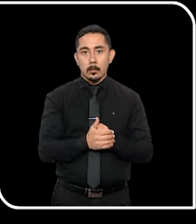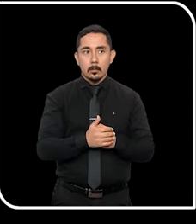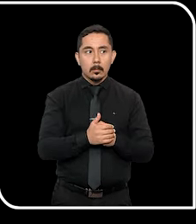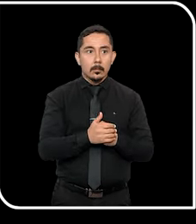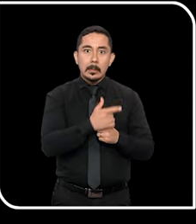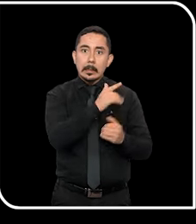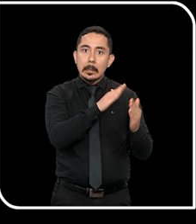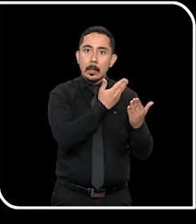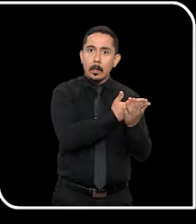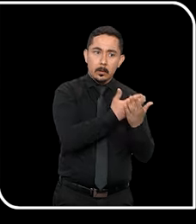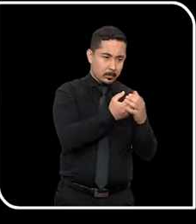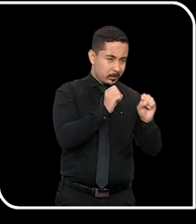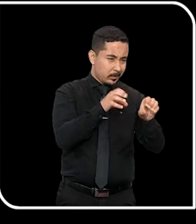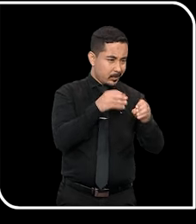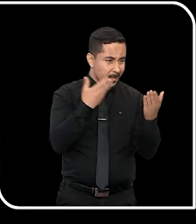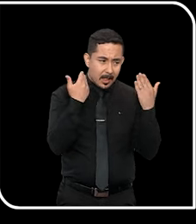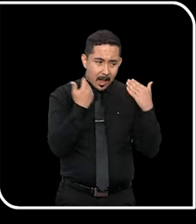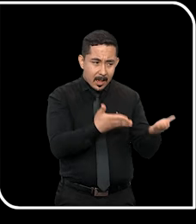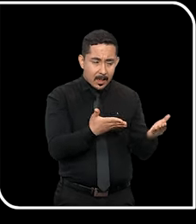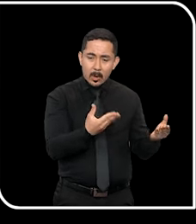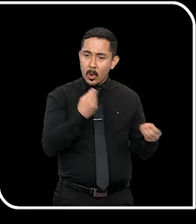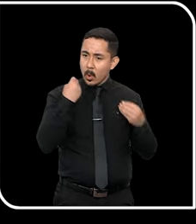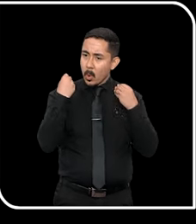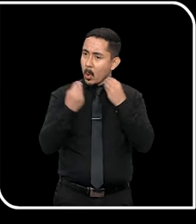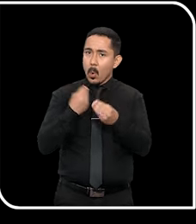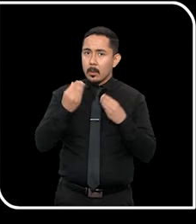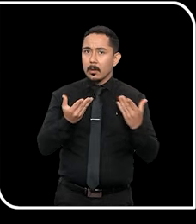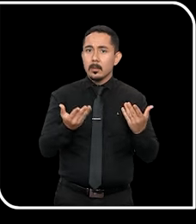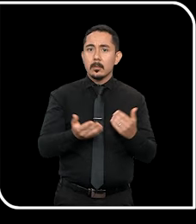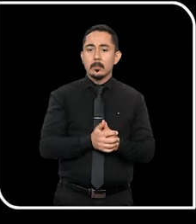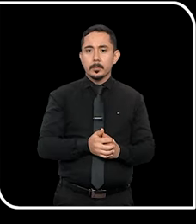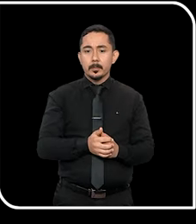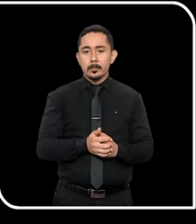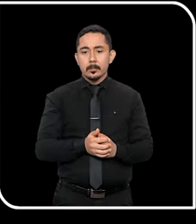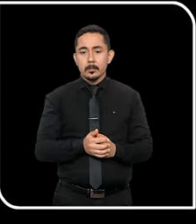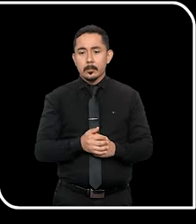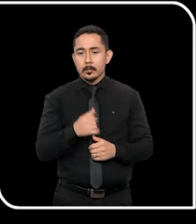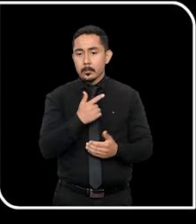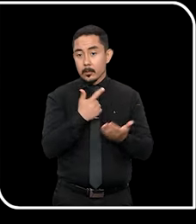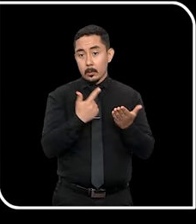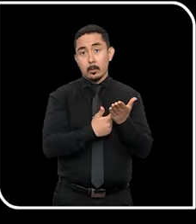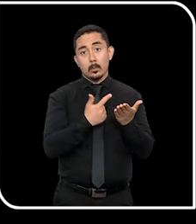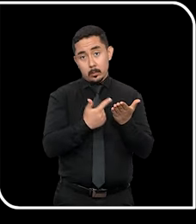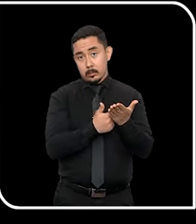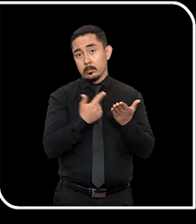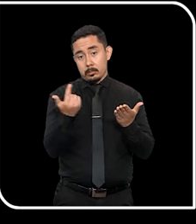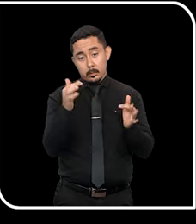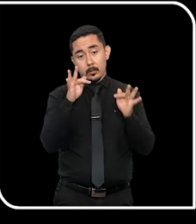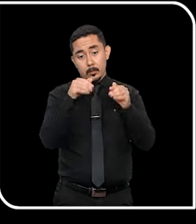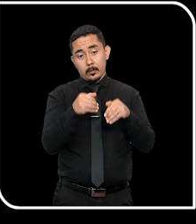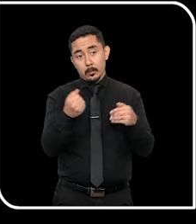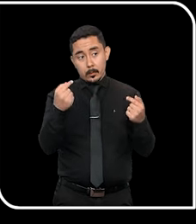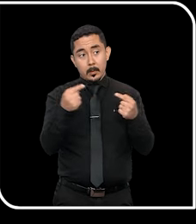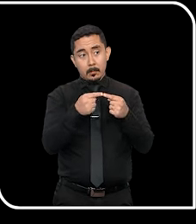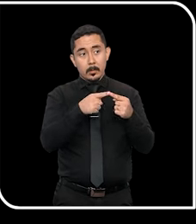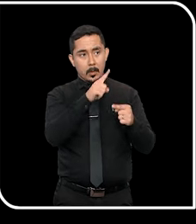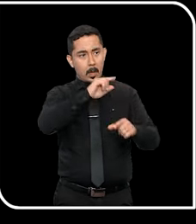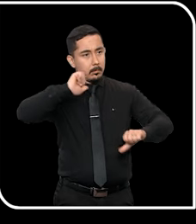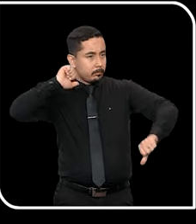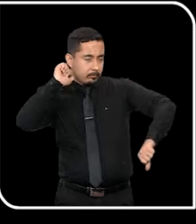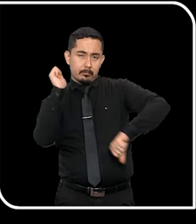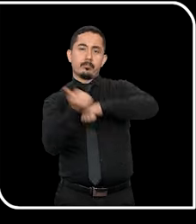vão trazer nas escolas não é possível que é essa lição que a gente vai dar obviamente o livro termina com a super ação do do do